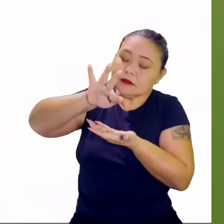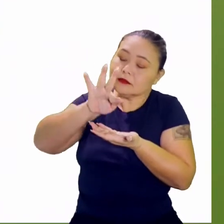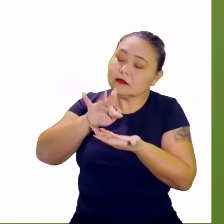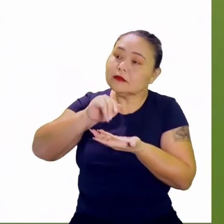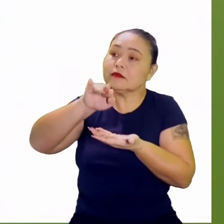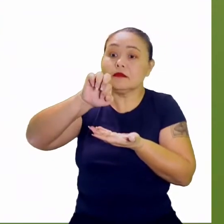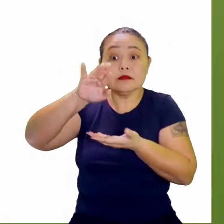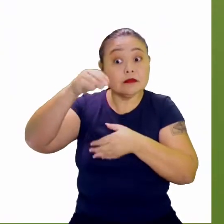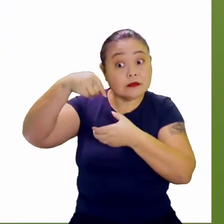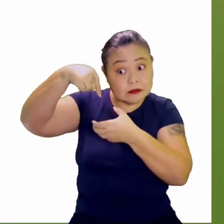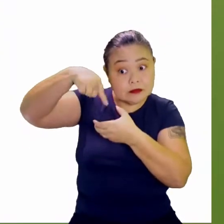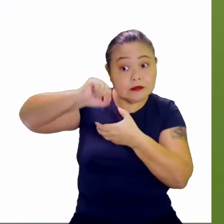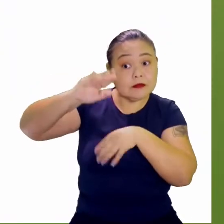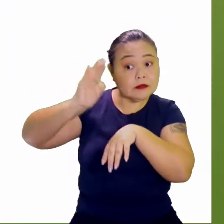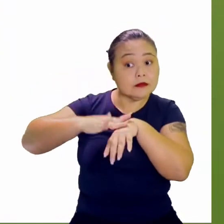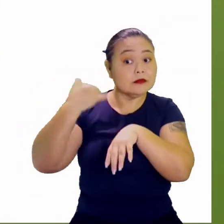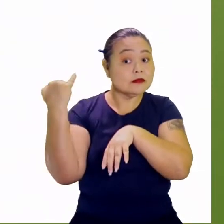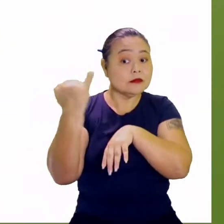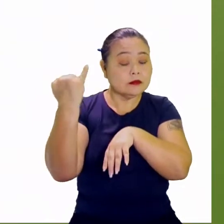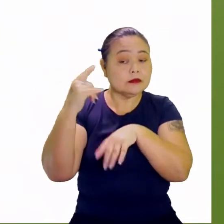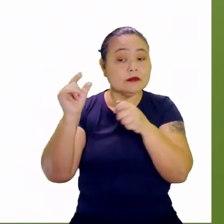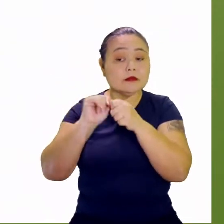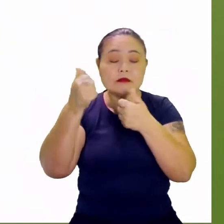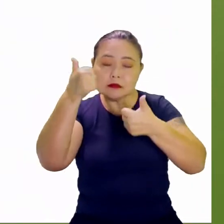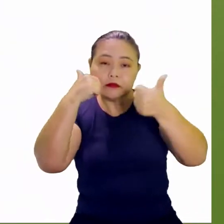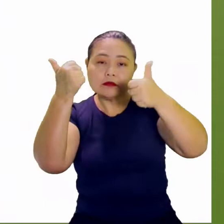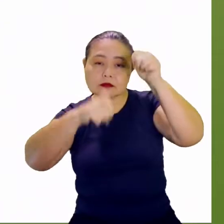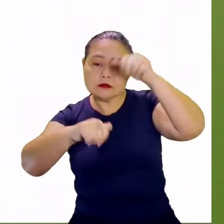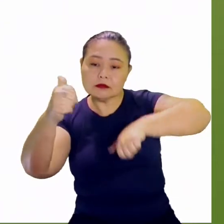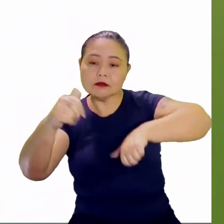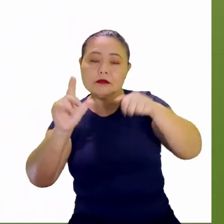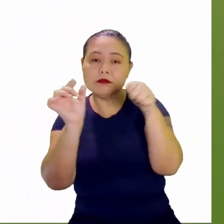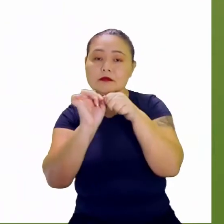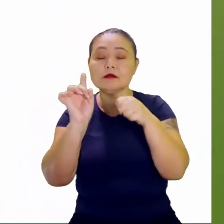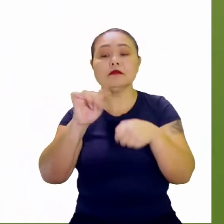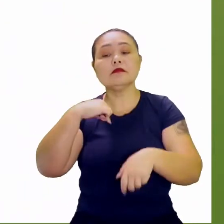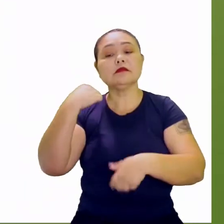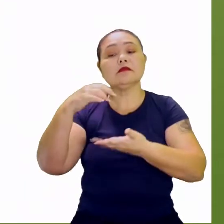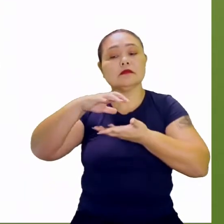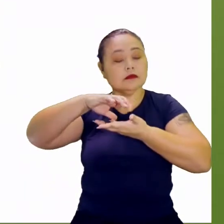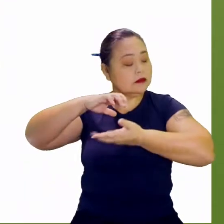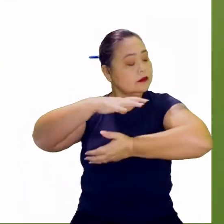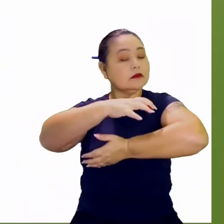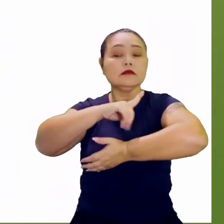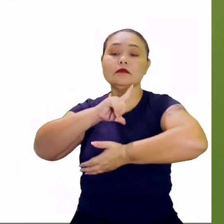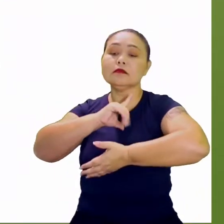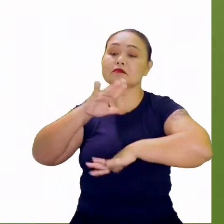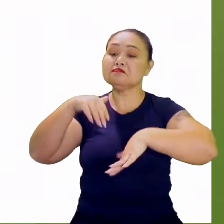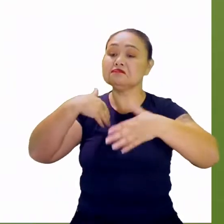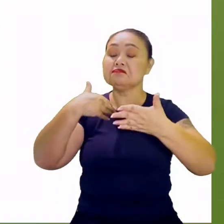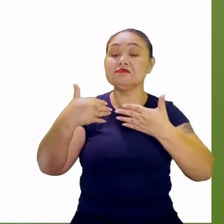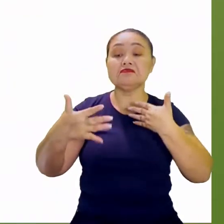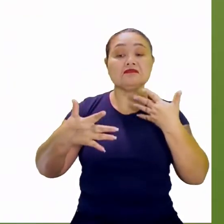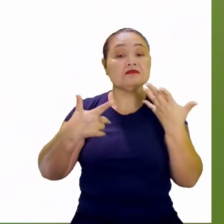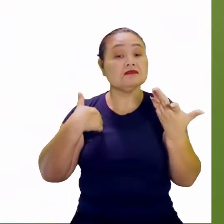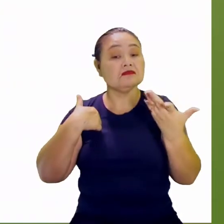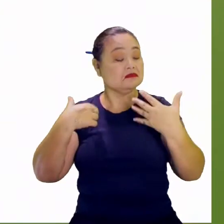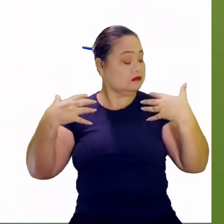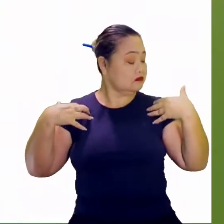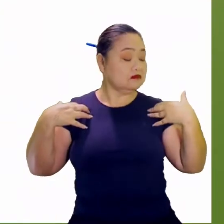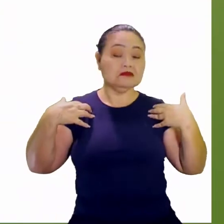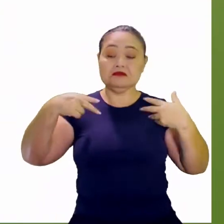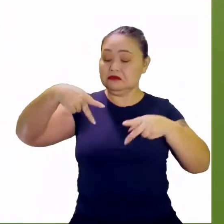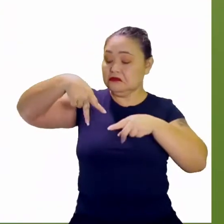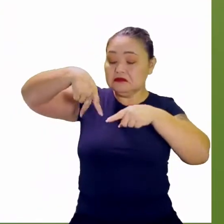mais importante. Mas que se você for analisar, o nosso músculo, independente se é dos braços,